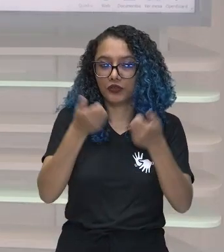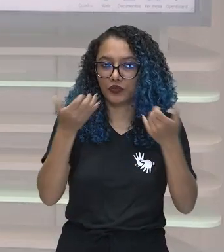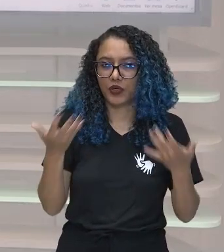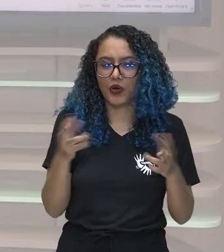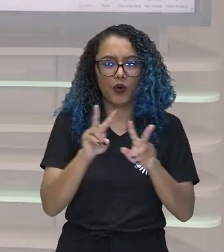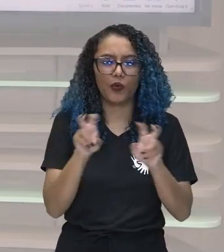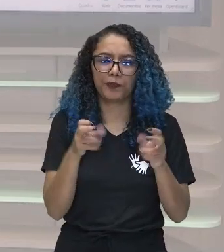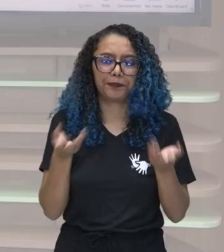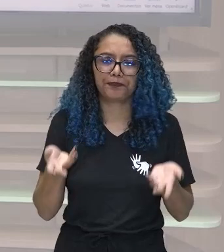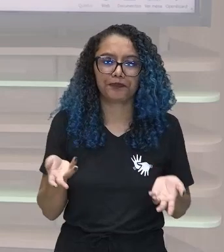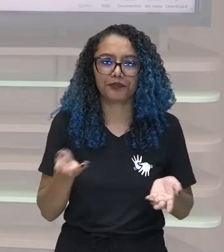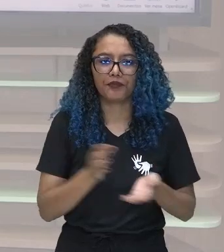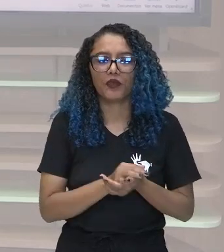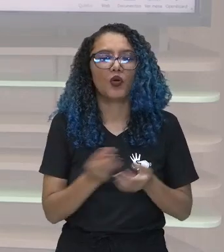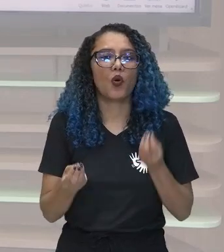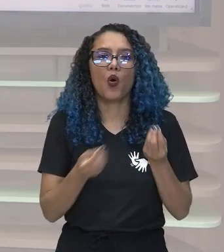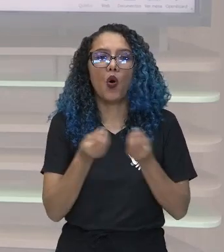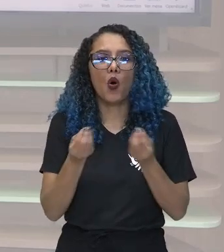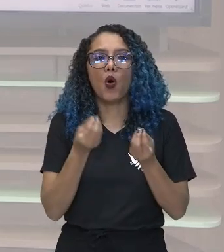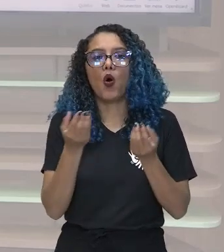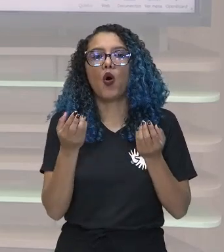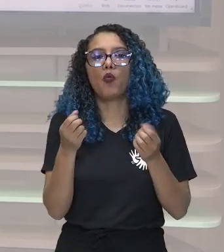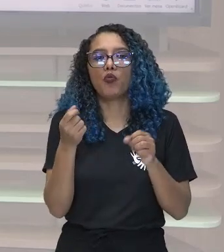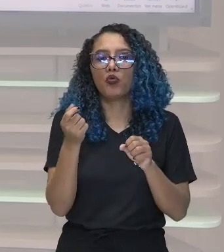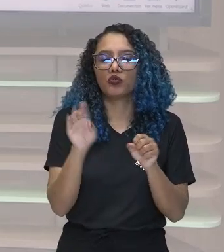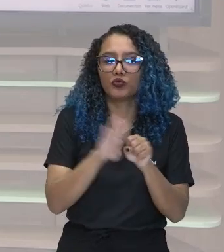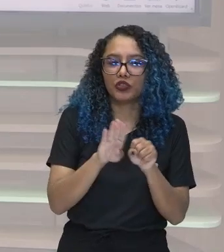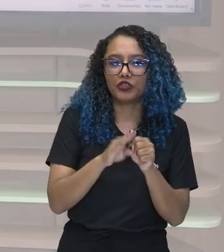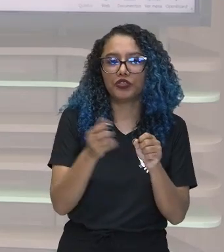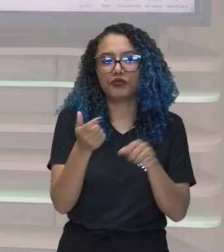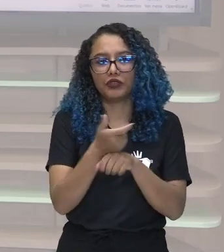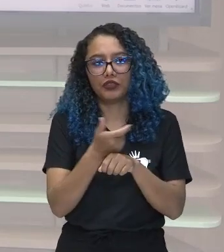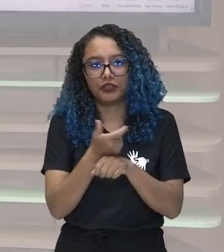sobre essas relações entre o substantivo, o